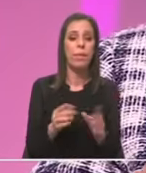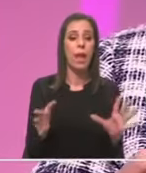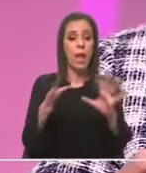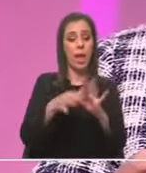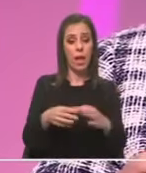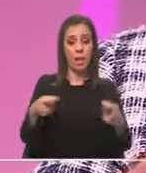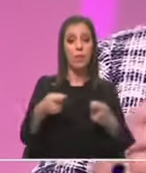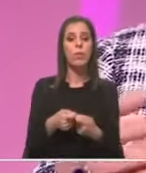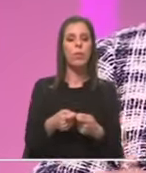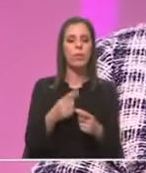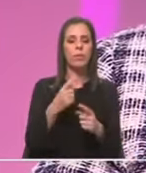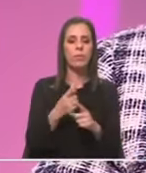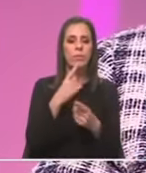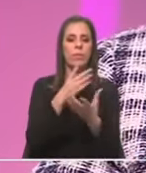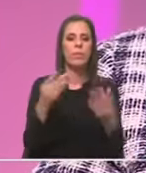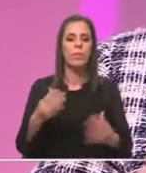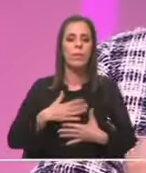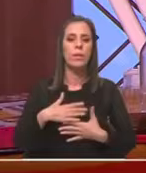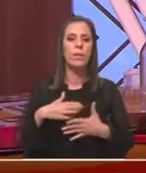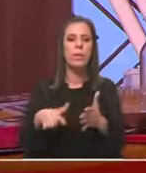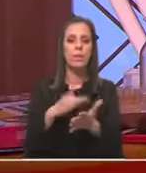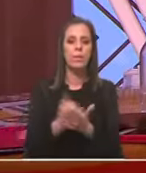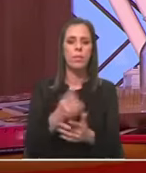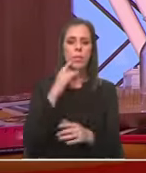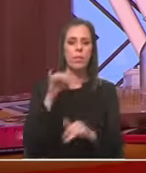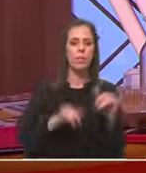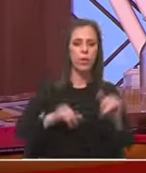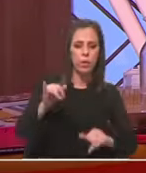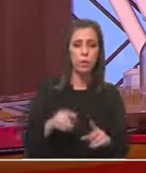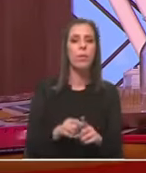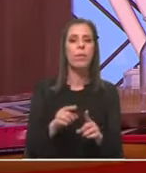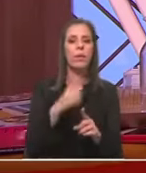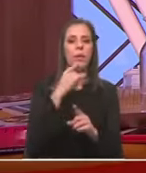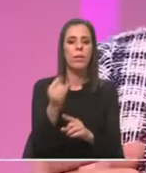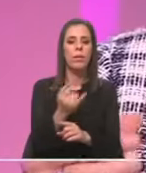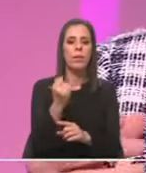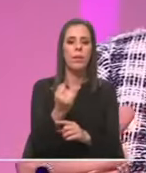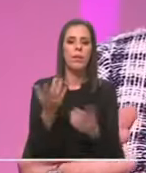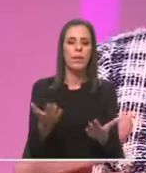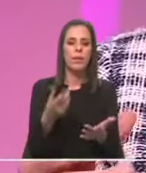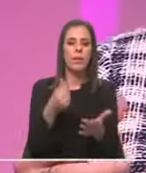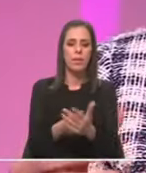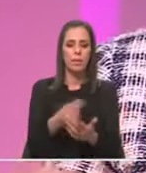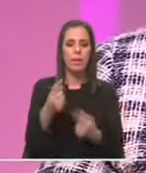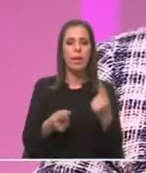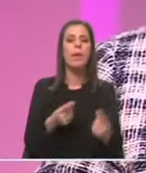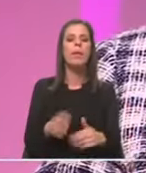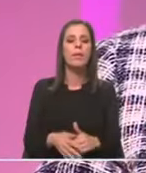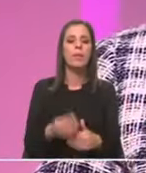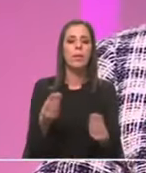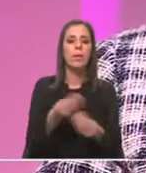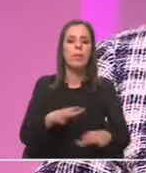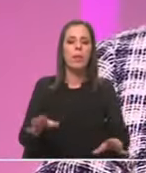eh com muitas amigas sempre viajou porque há umas instituições que se paga qualquer coisa para